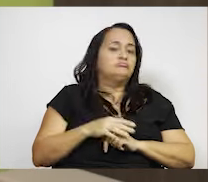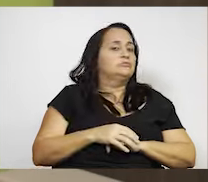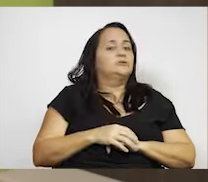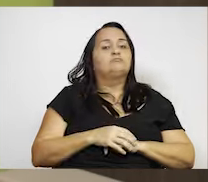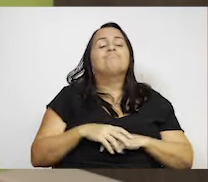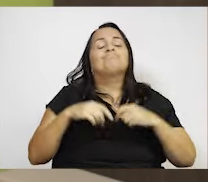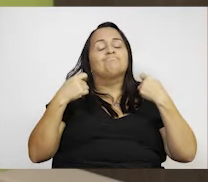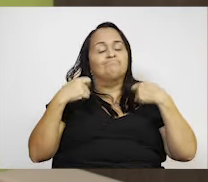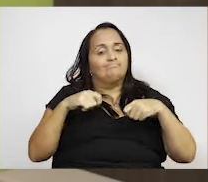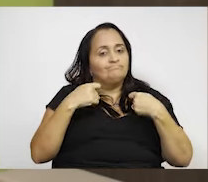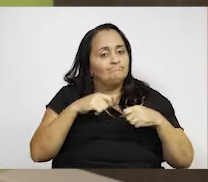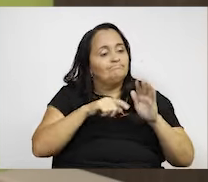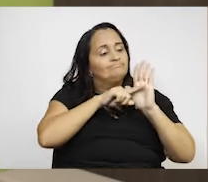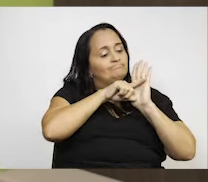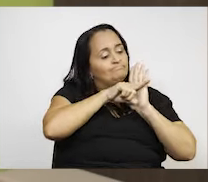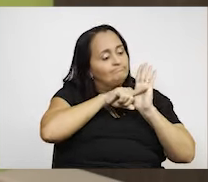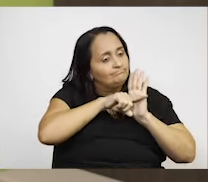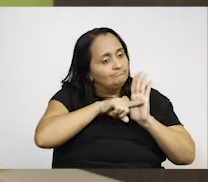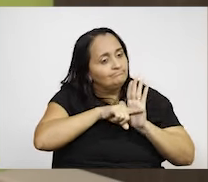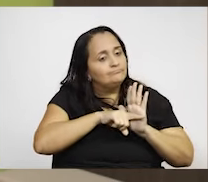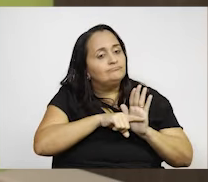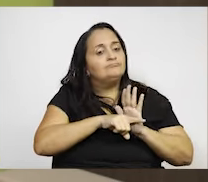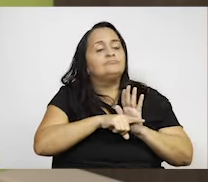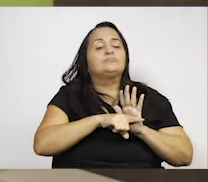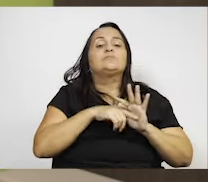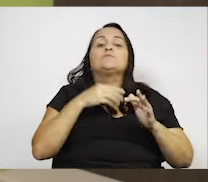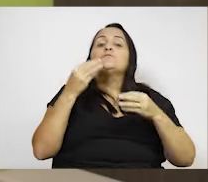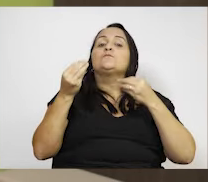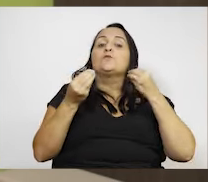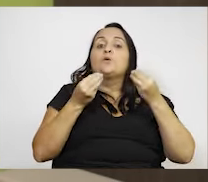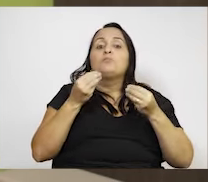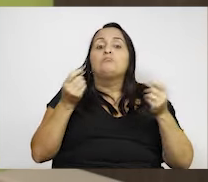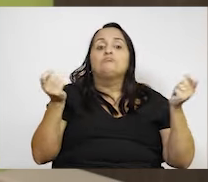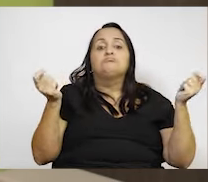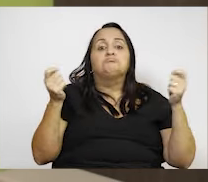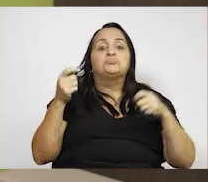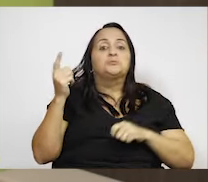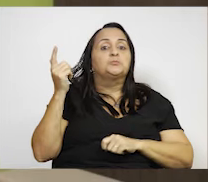é investigar. E ele, com esse argumento, conseguiu